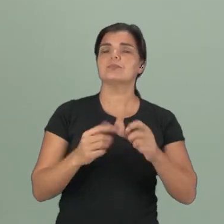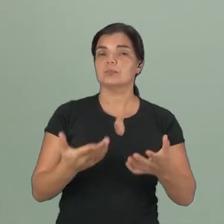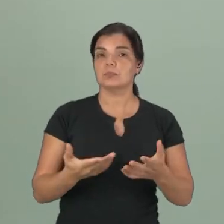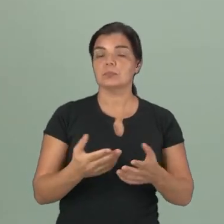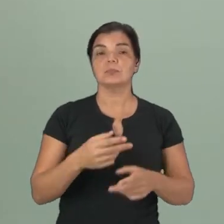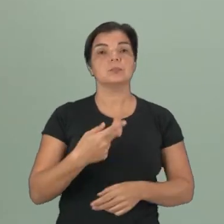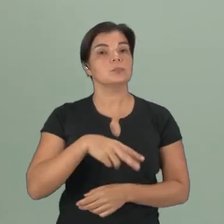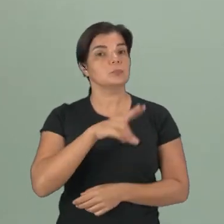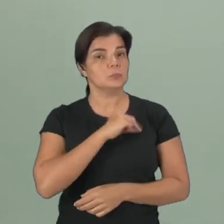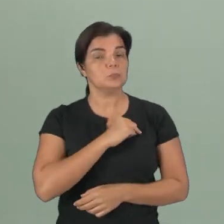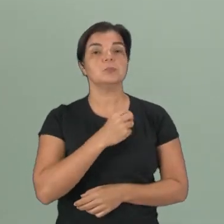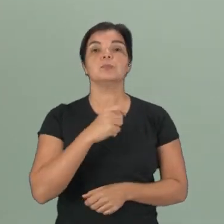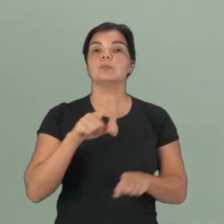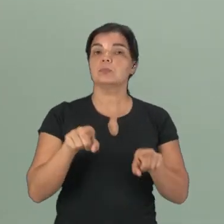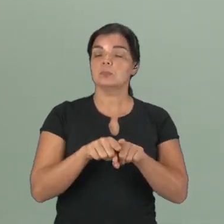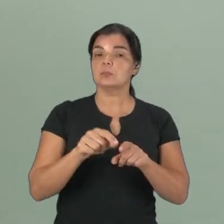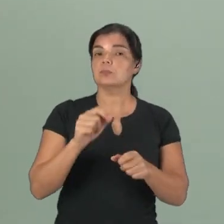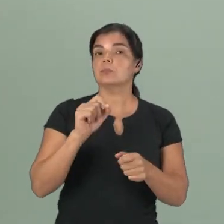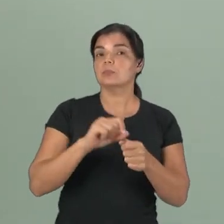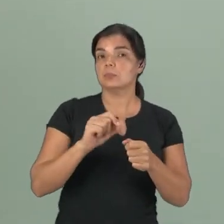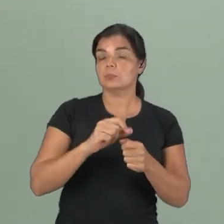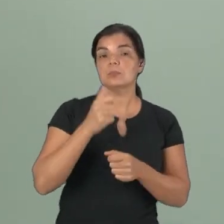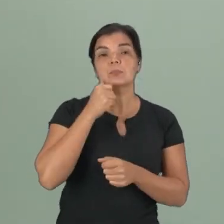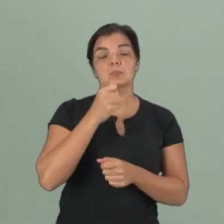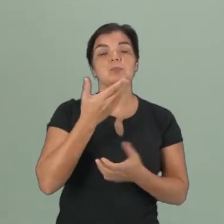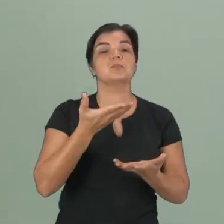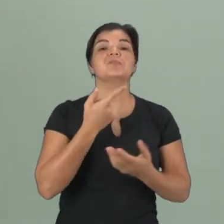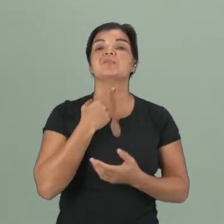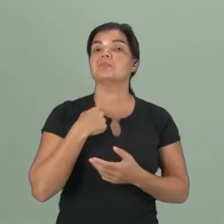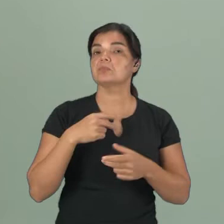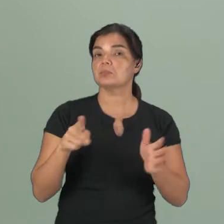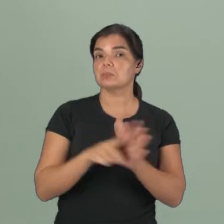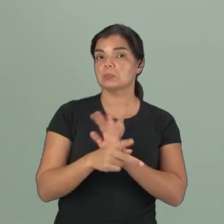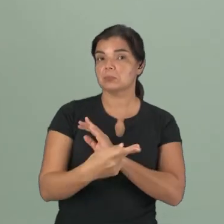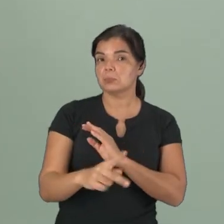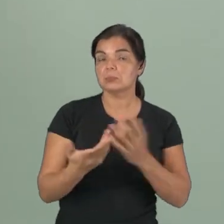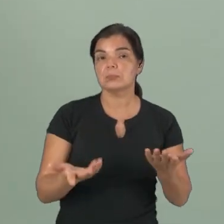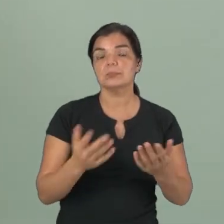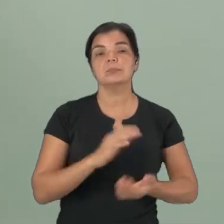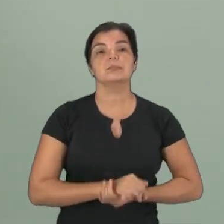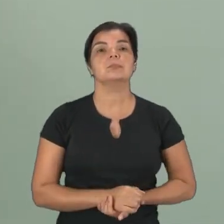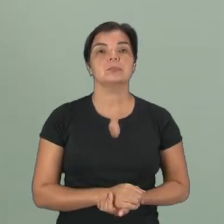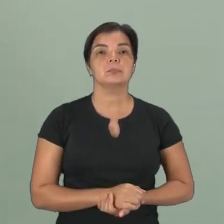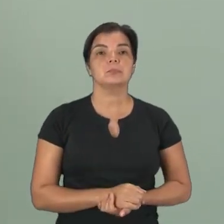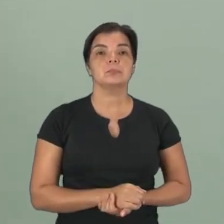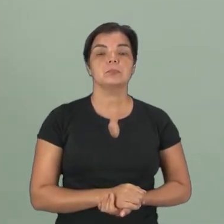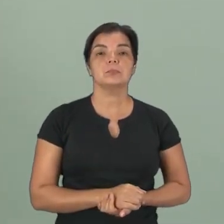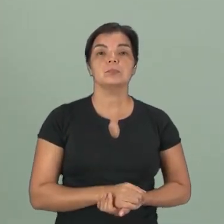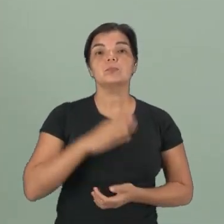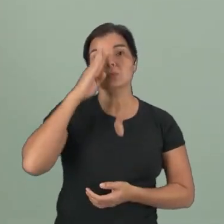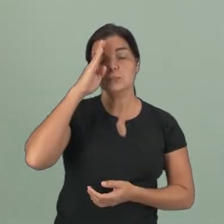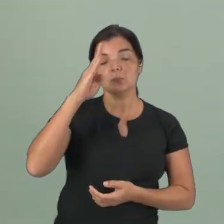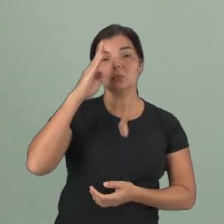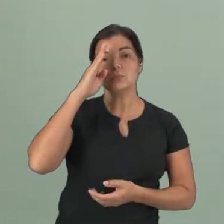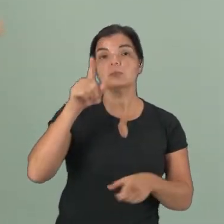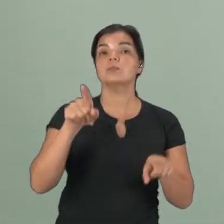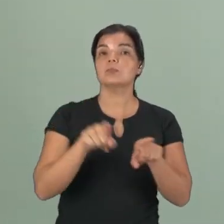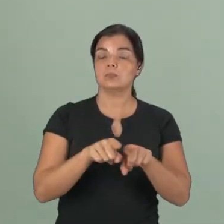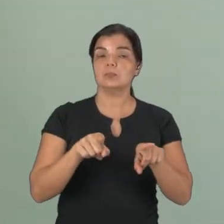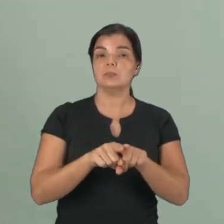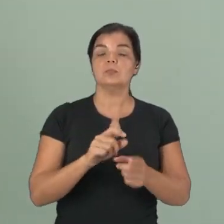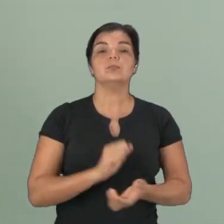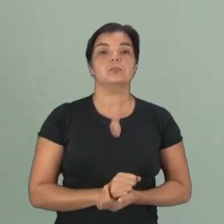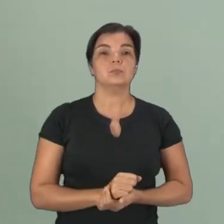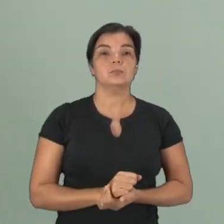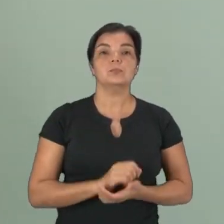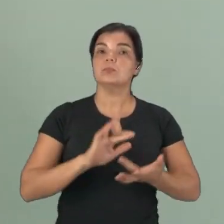os portugueses poderiam fazer com elas e com eles o que eles bem entendessem, certo? Então, é esse principal ponto que é o ponto